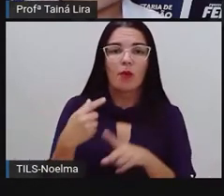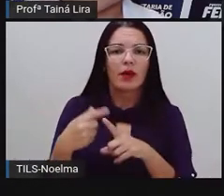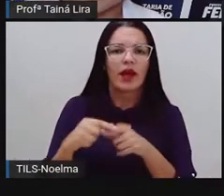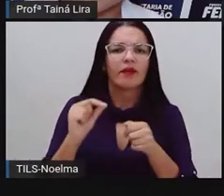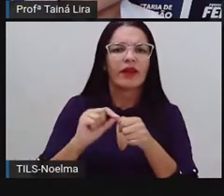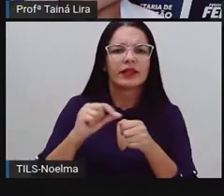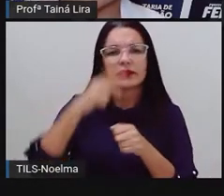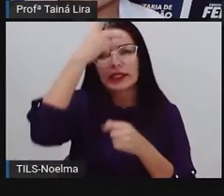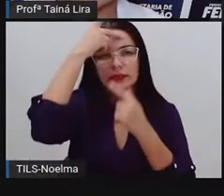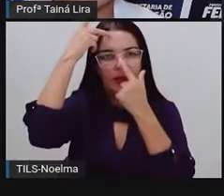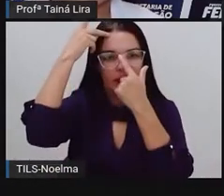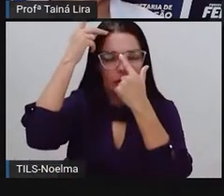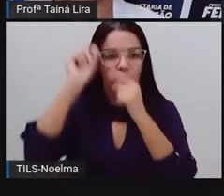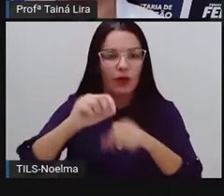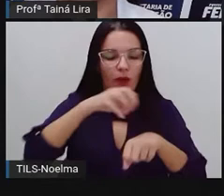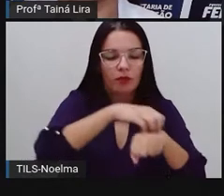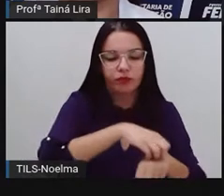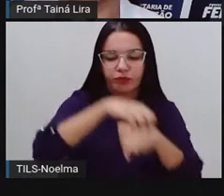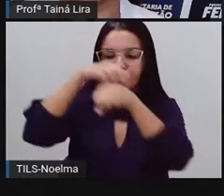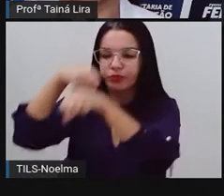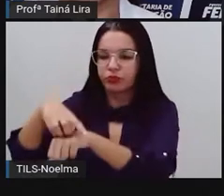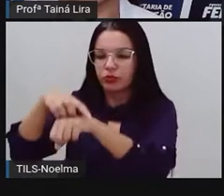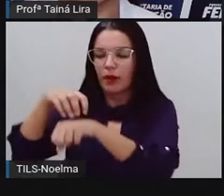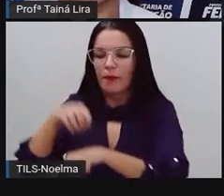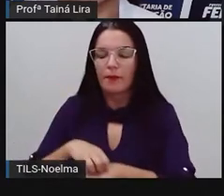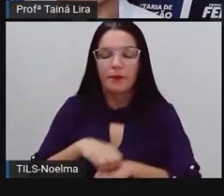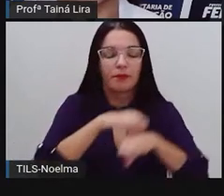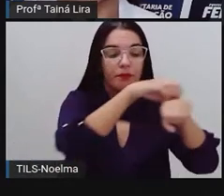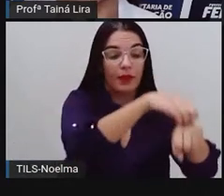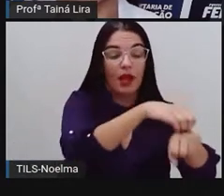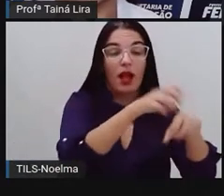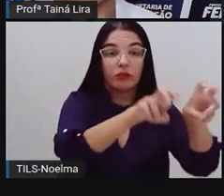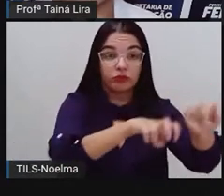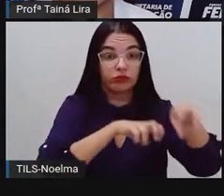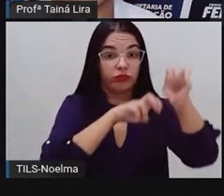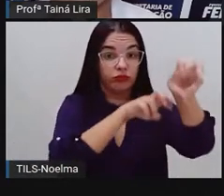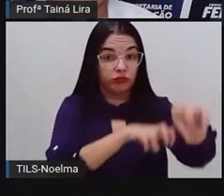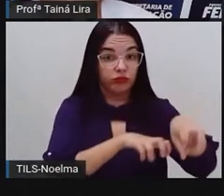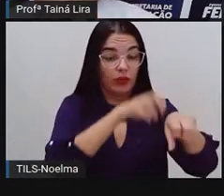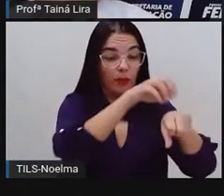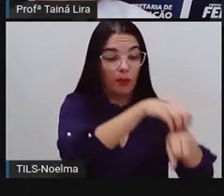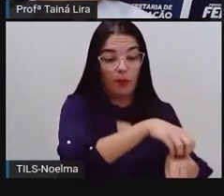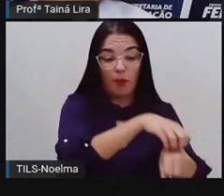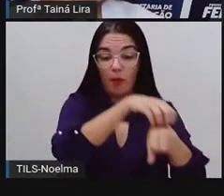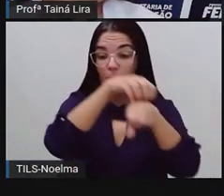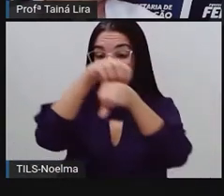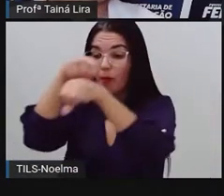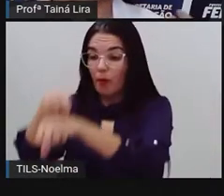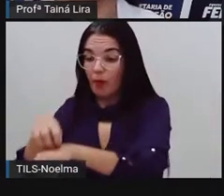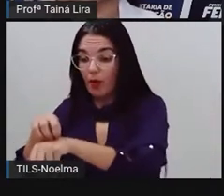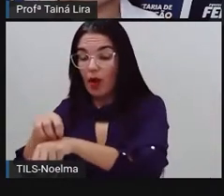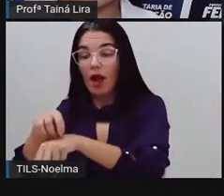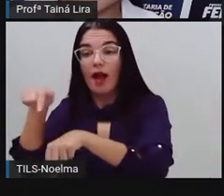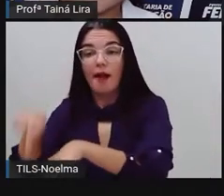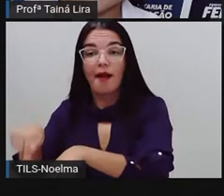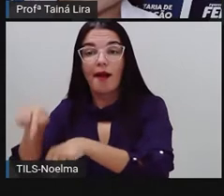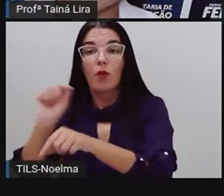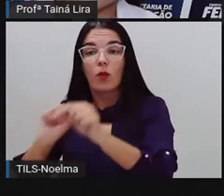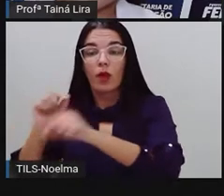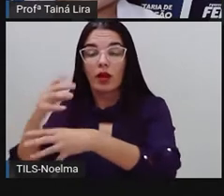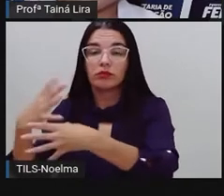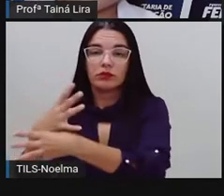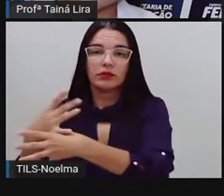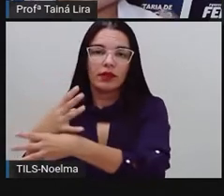muitas vezes as pessoas que moram né no campo elas precisam se deslocar a